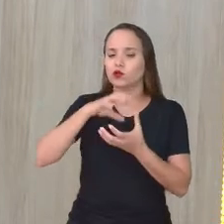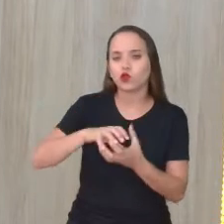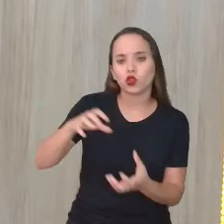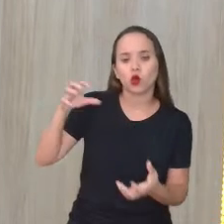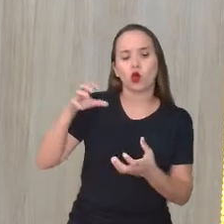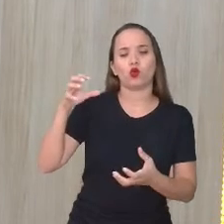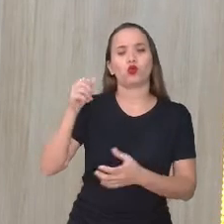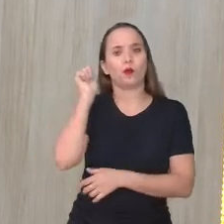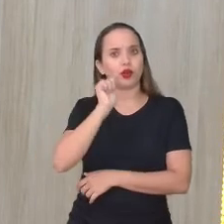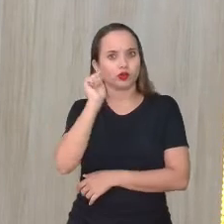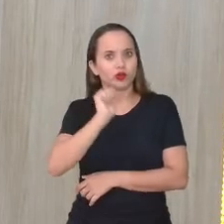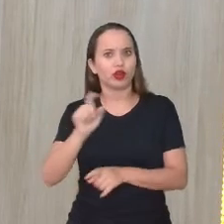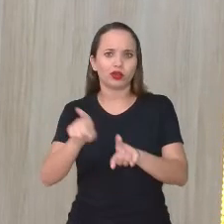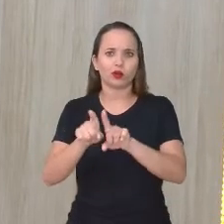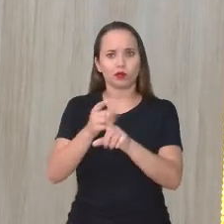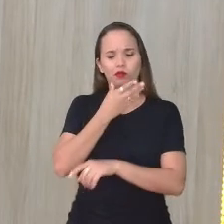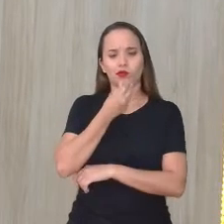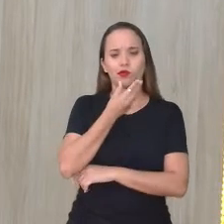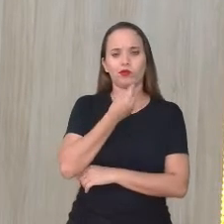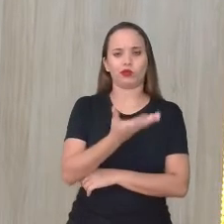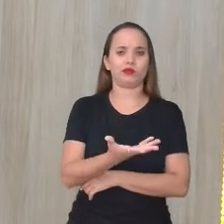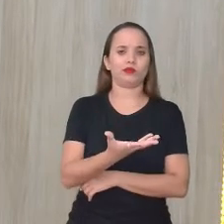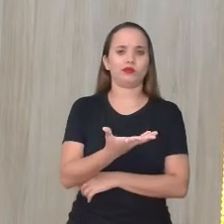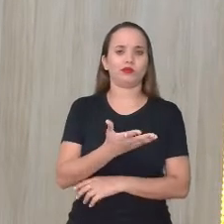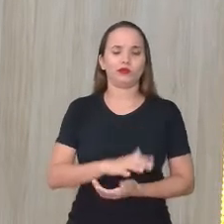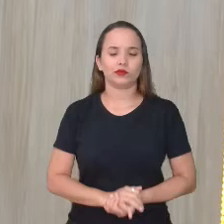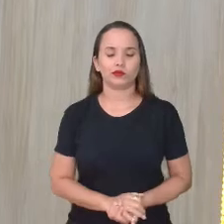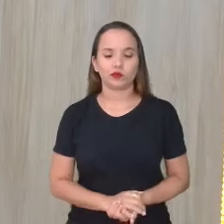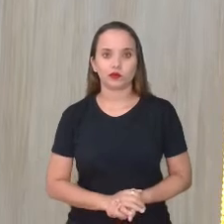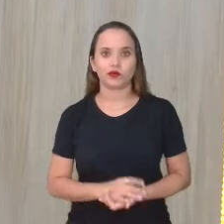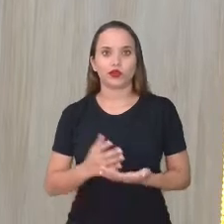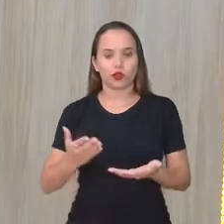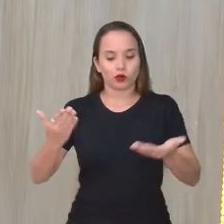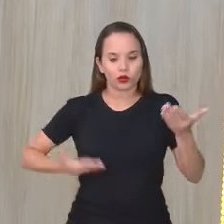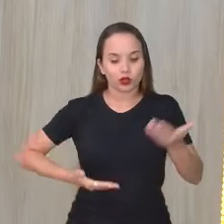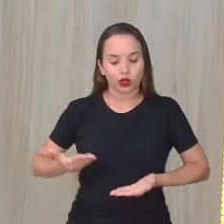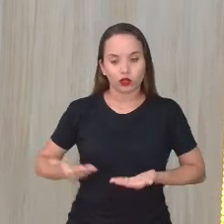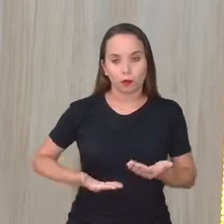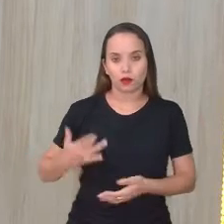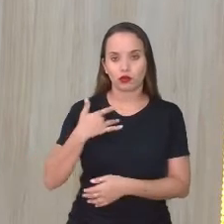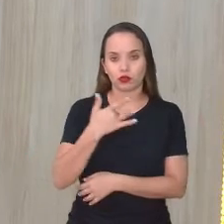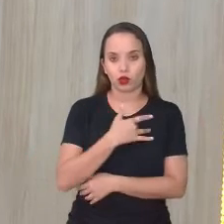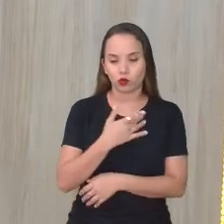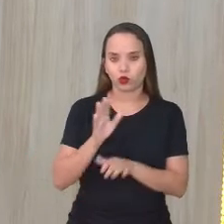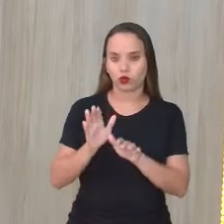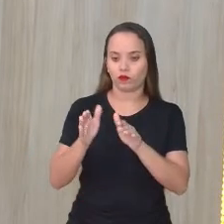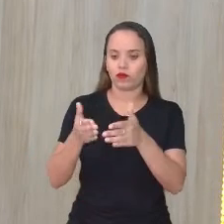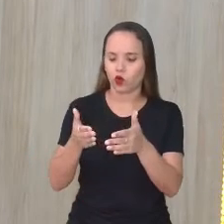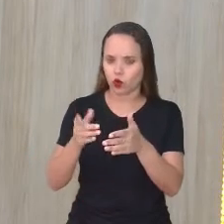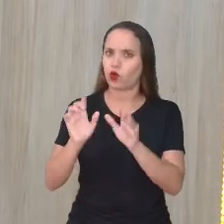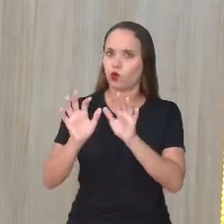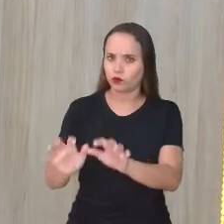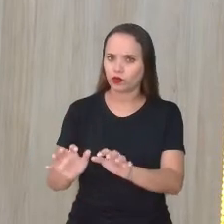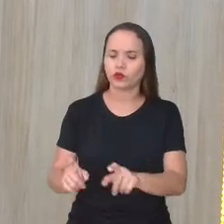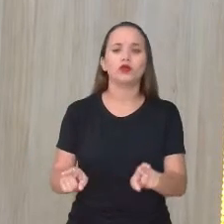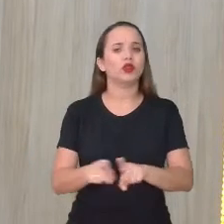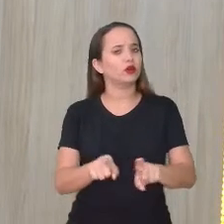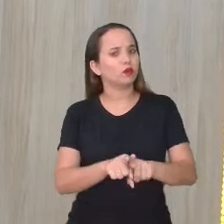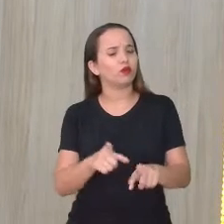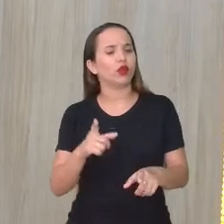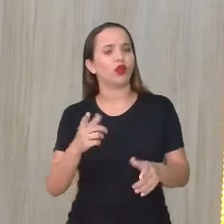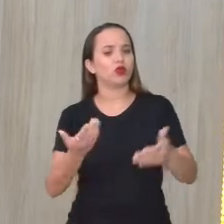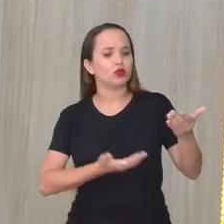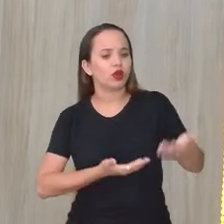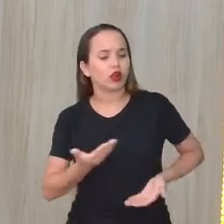mulheres e para os homens. Então, tem tratamentos de saúde específicos e tem tratamento